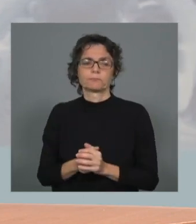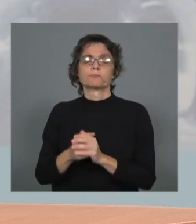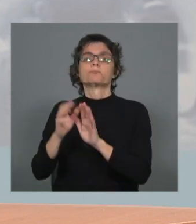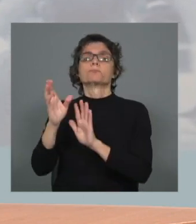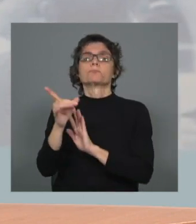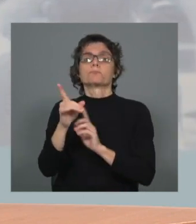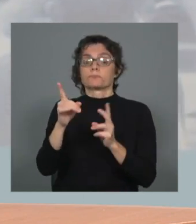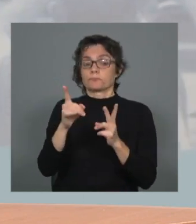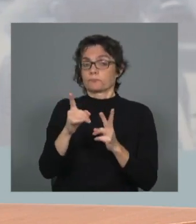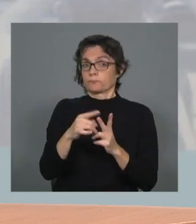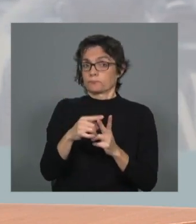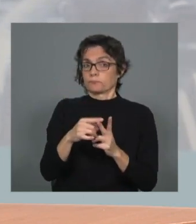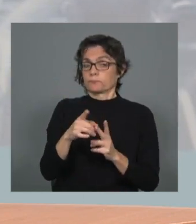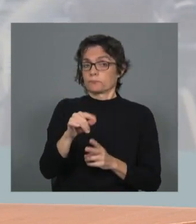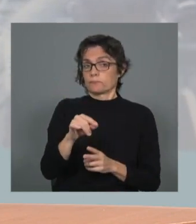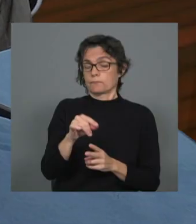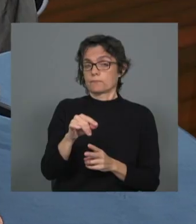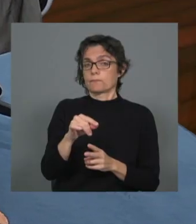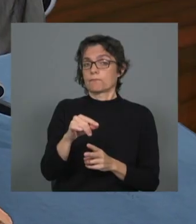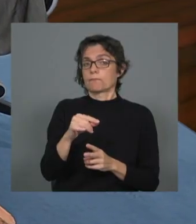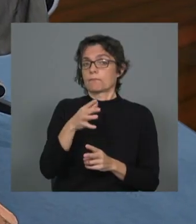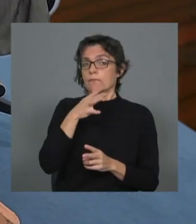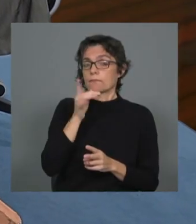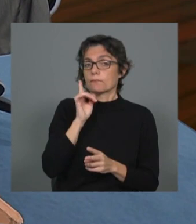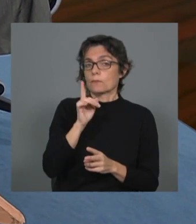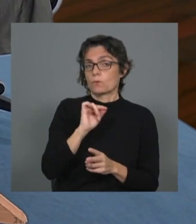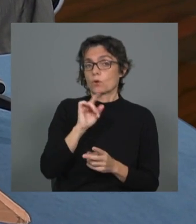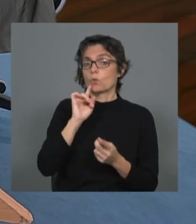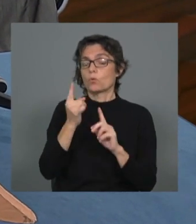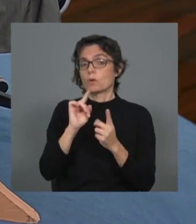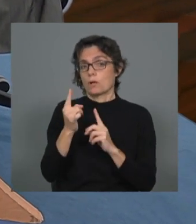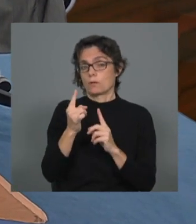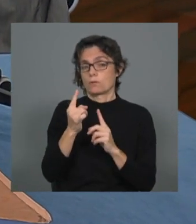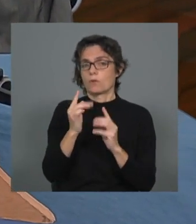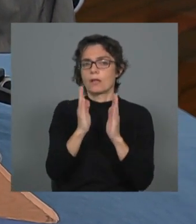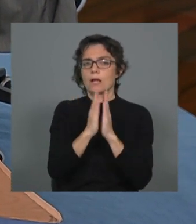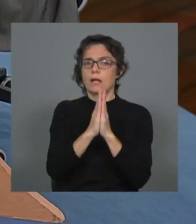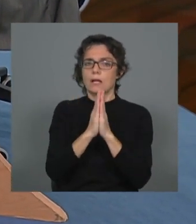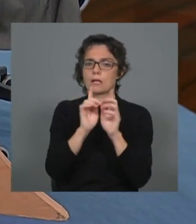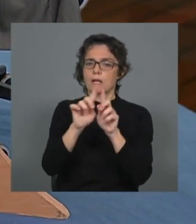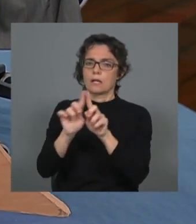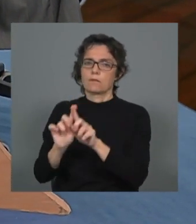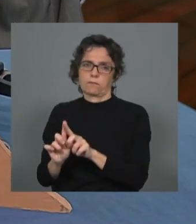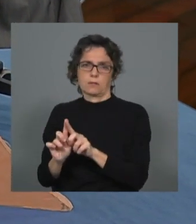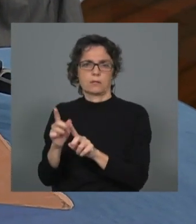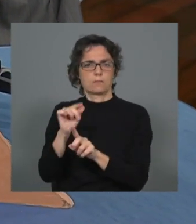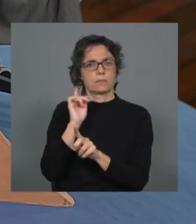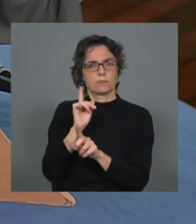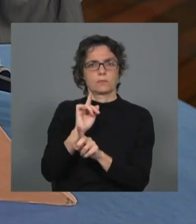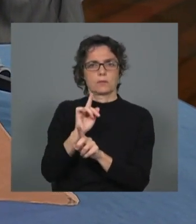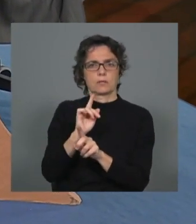questão menos óbvia, talvez, seja a questão do diálogo ecuménico, porque a parte da crise dos refugiados, o Papa até já tinha estado em